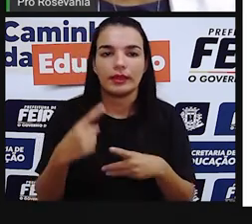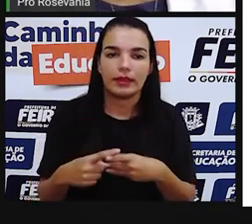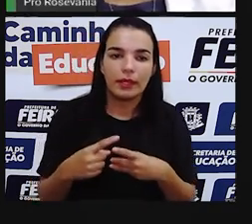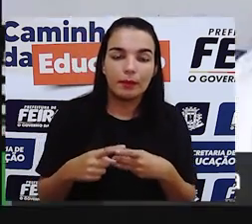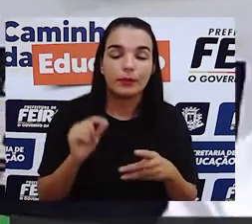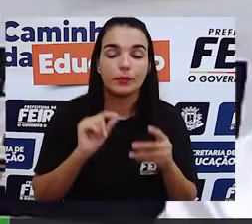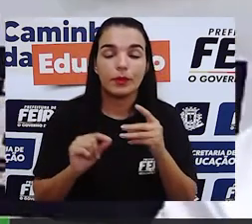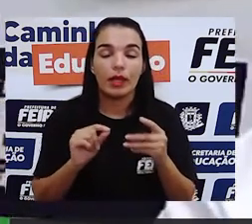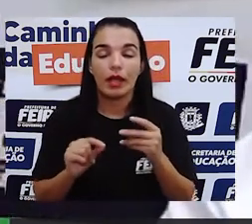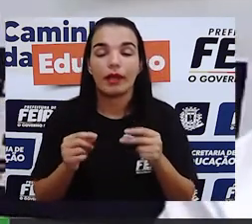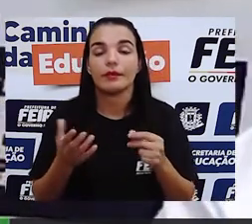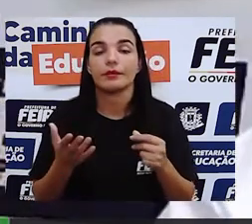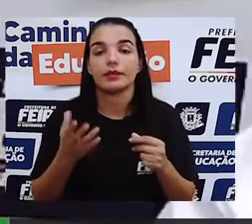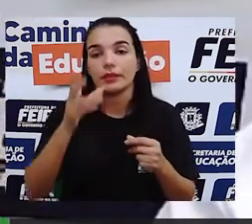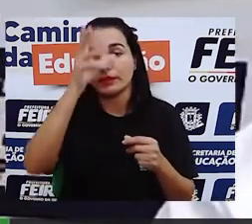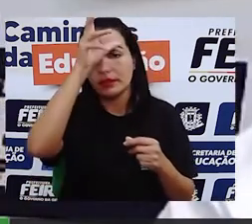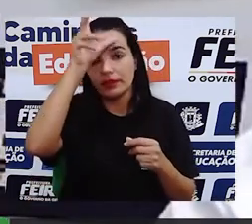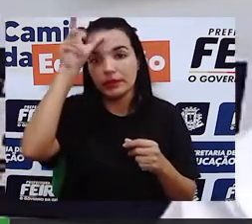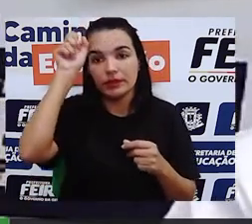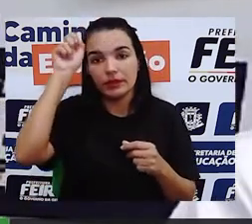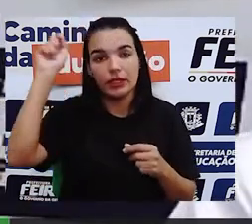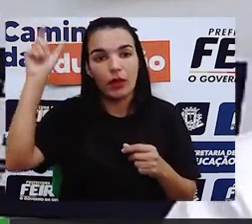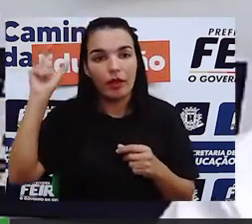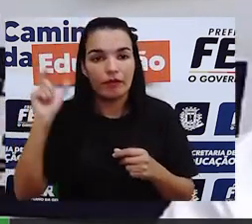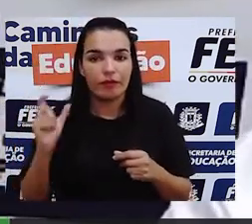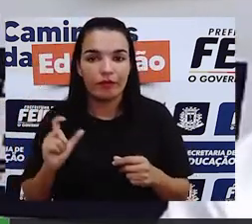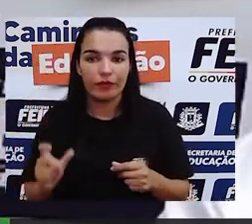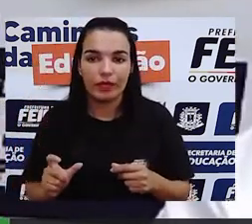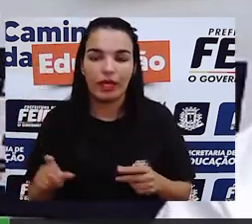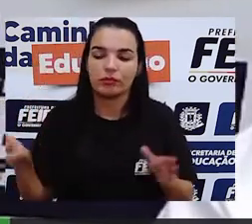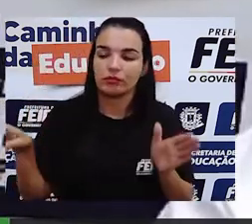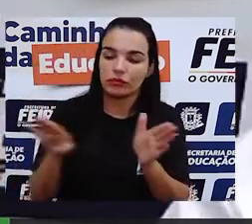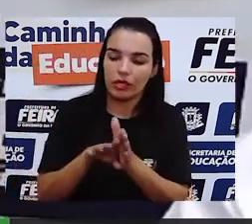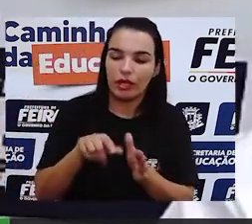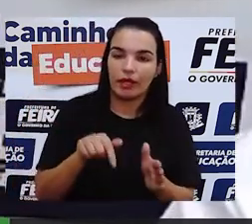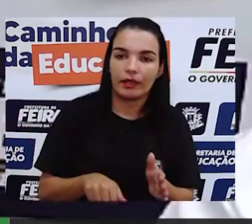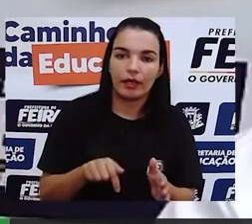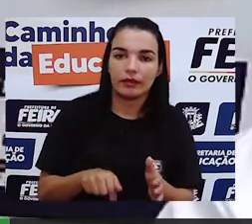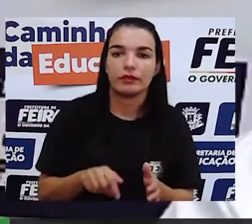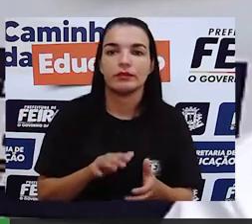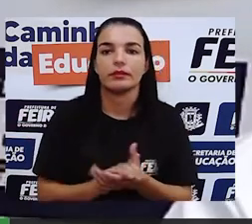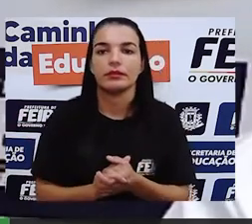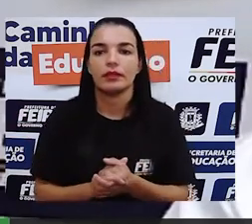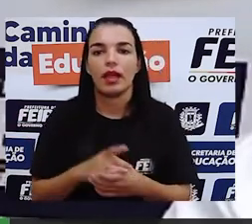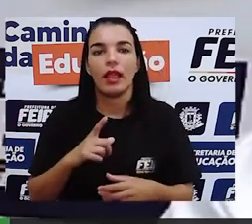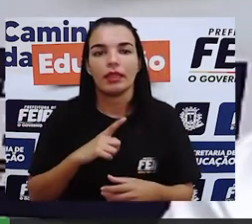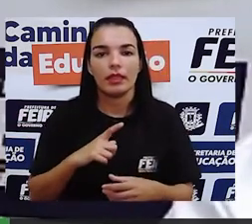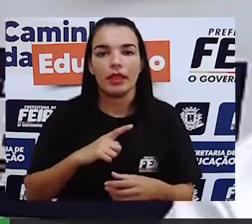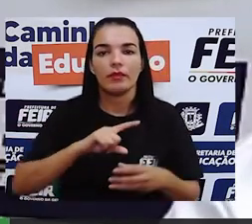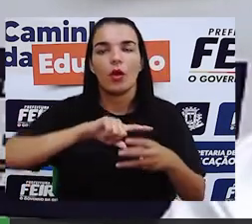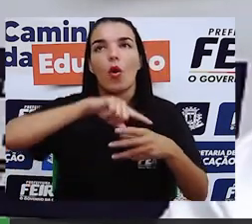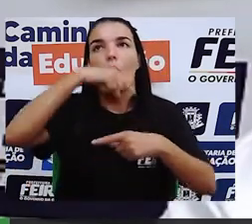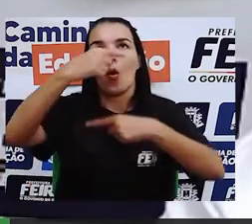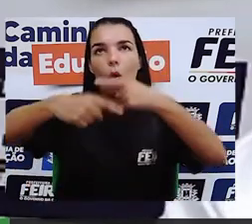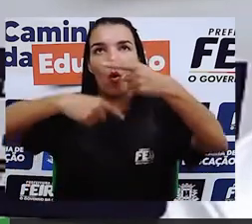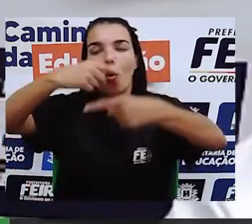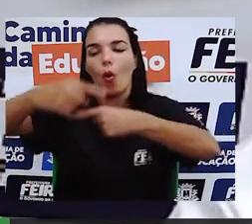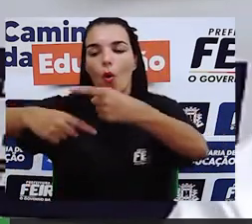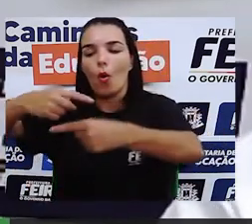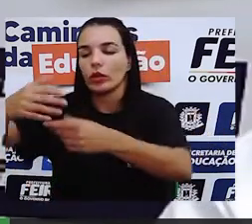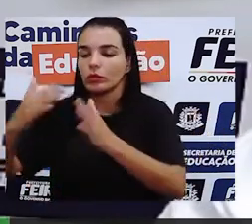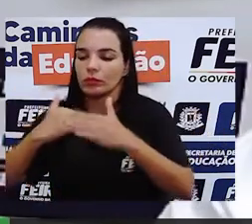de miscigenação, e, por fim, os africanos vieram para cá, e houve mais outro processo de miscigenação,